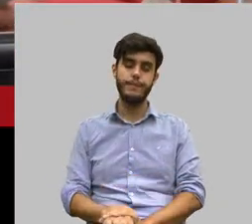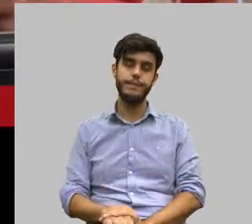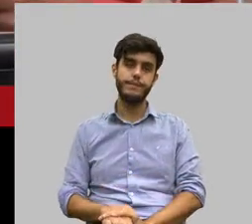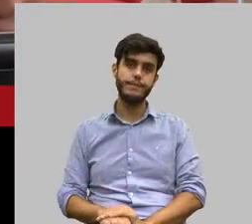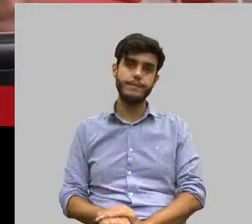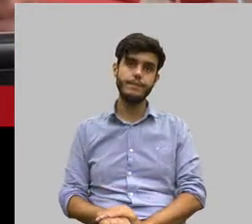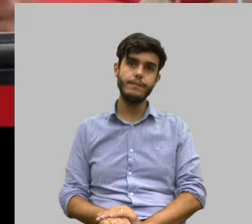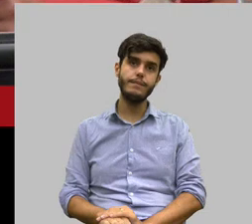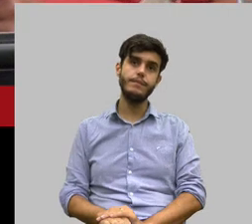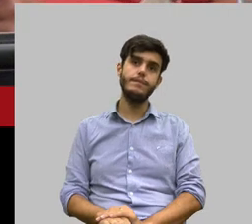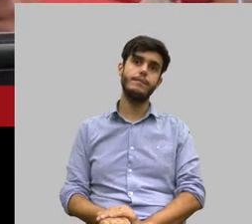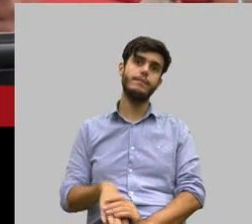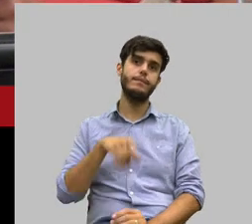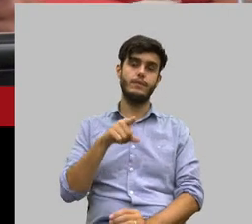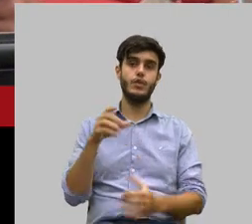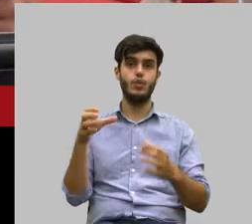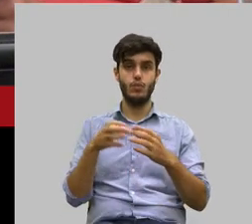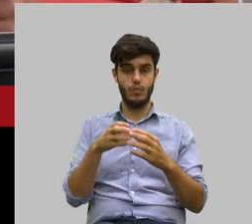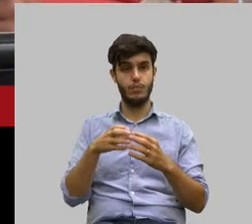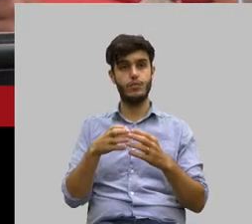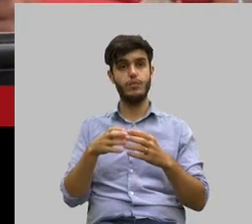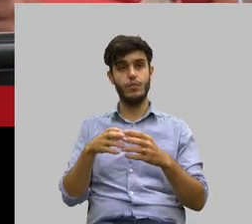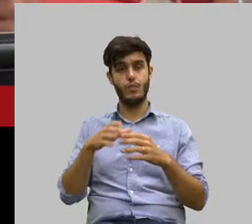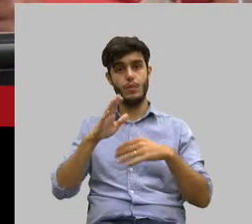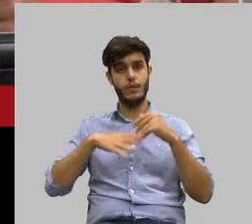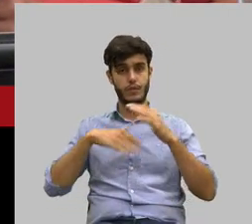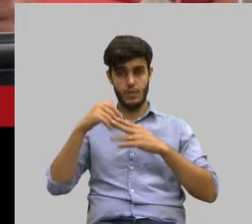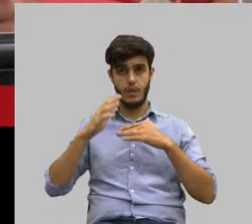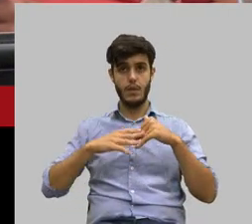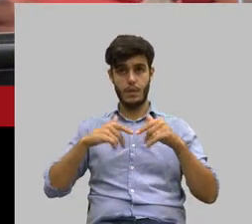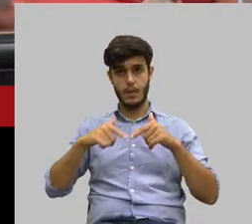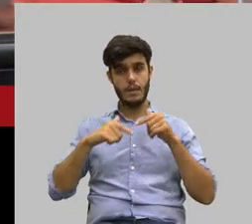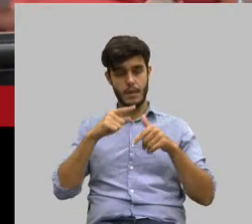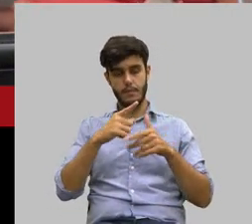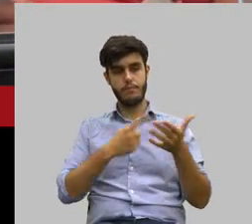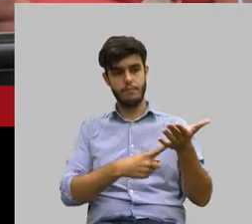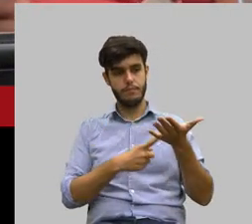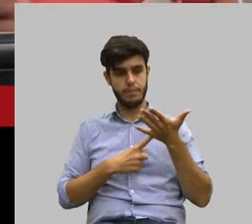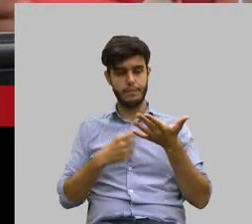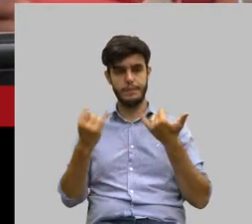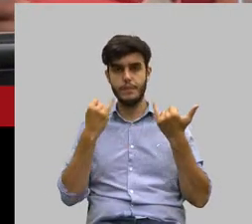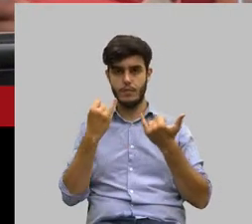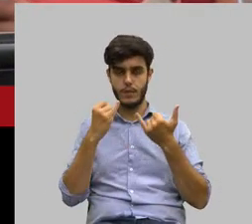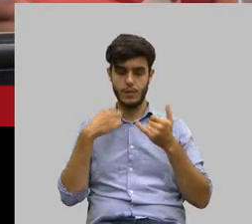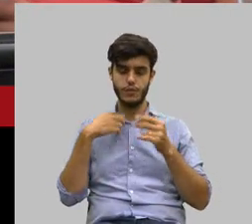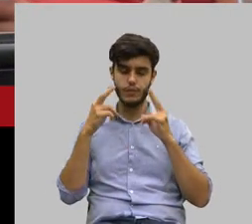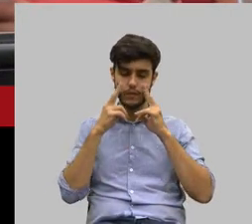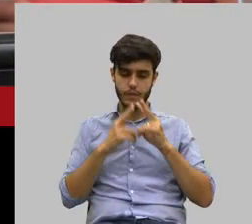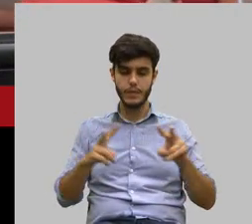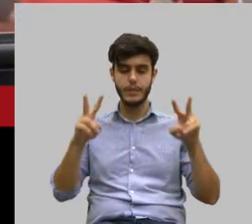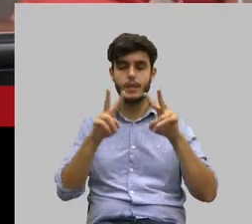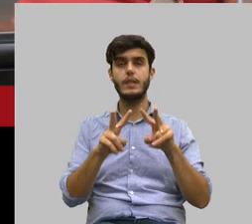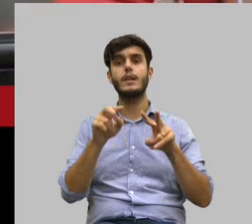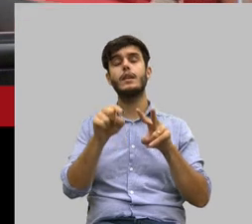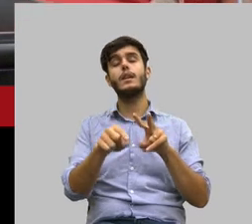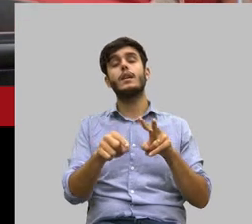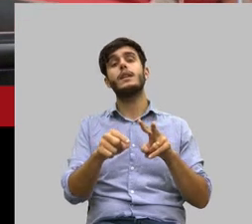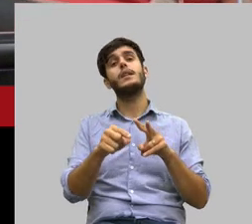respeito ao efetivo a senhora apresentou aqui algumas informações em relação ao